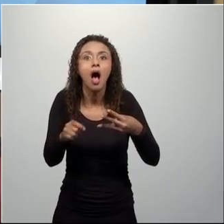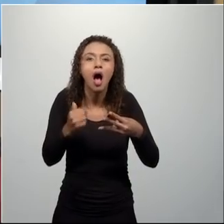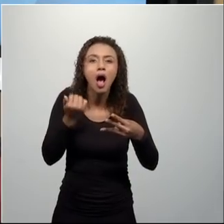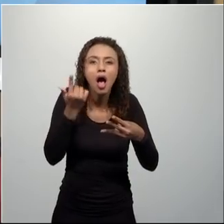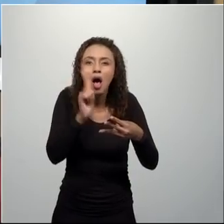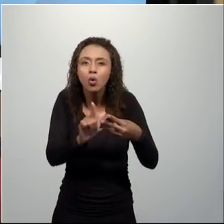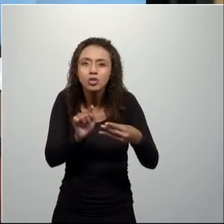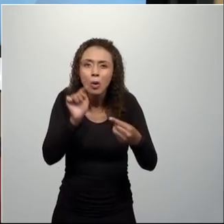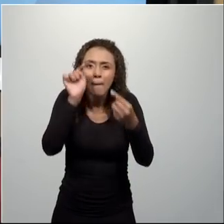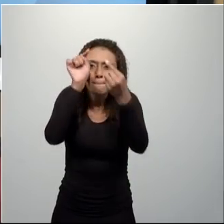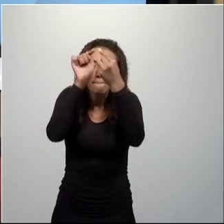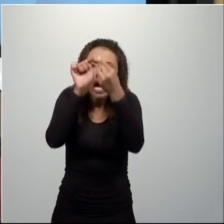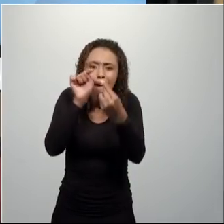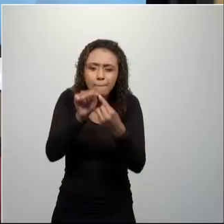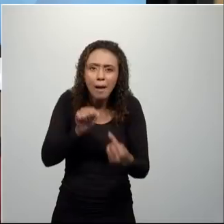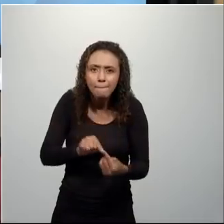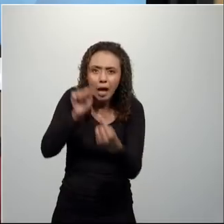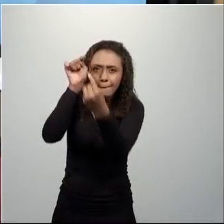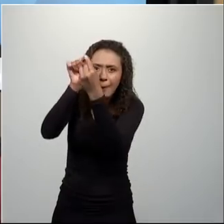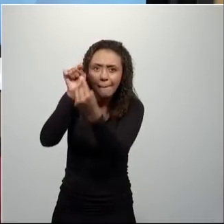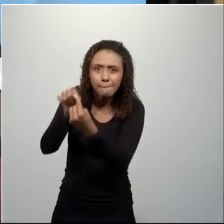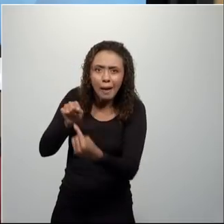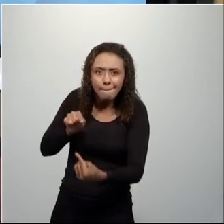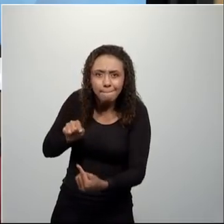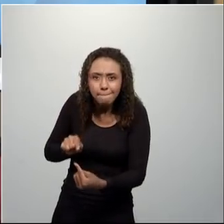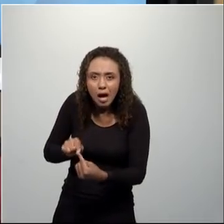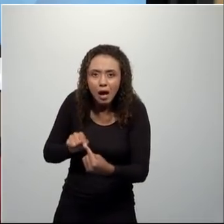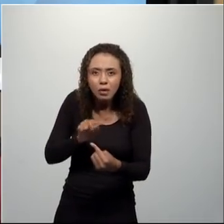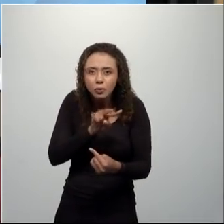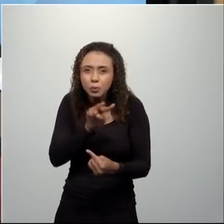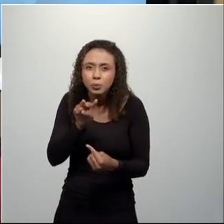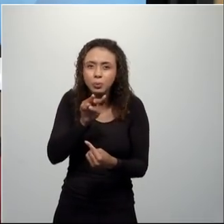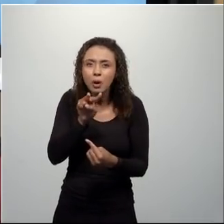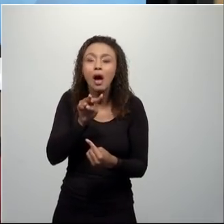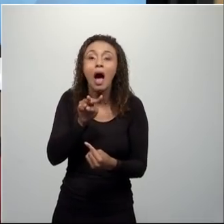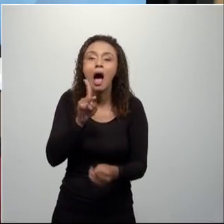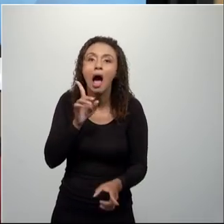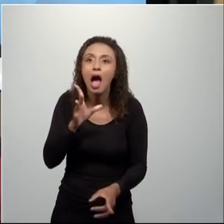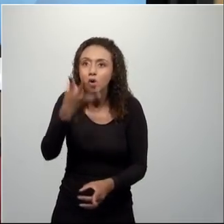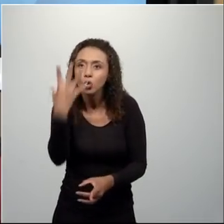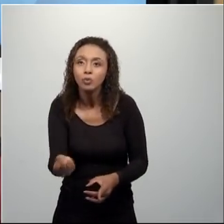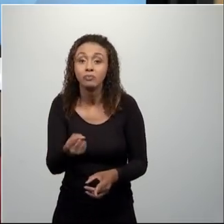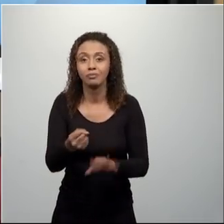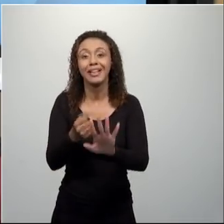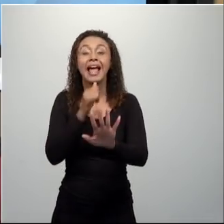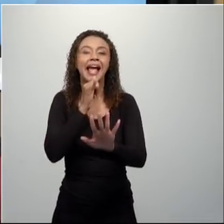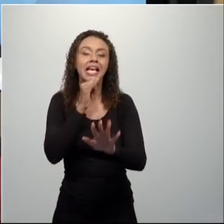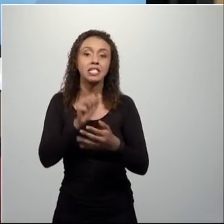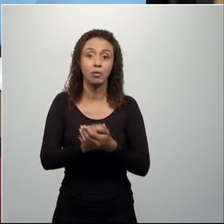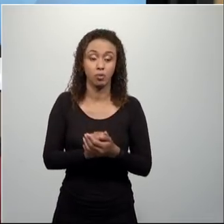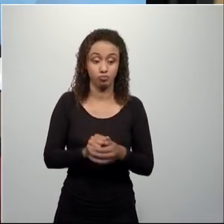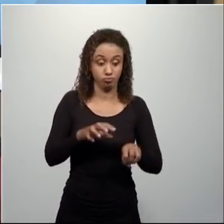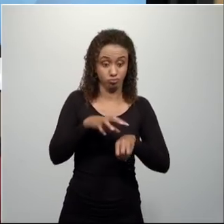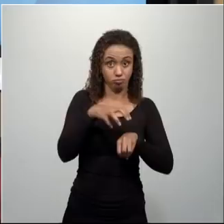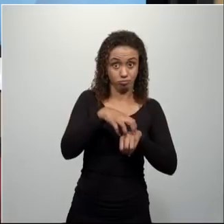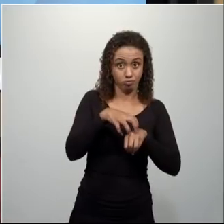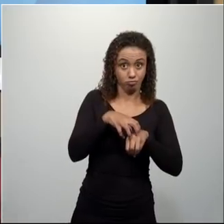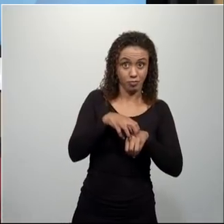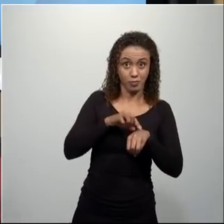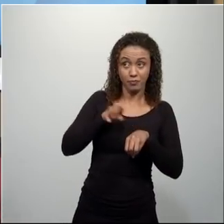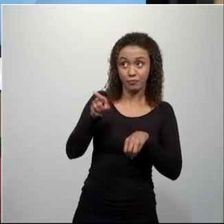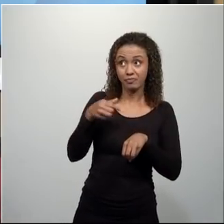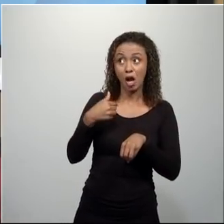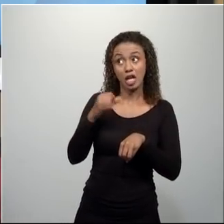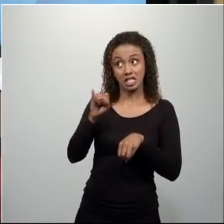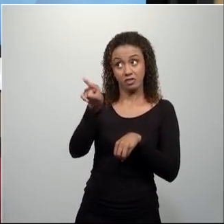é isso que a política dá mais para o primeiro dita e olho por olho dita que olha se você me ajudar eu vou te ajudar se você não me ajudar